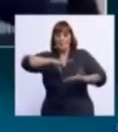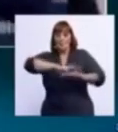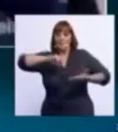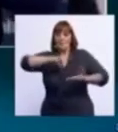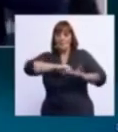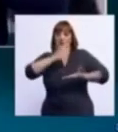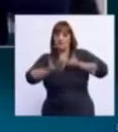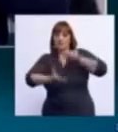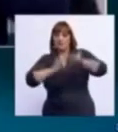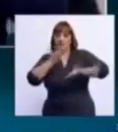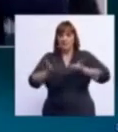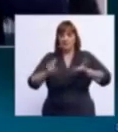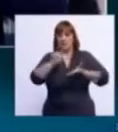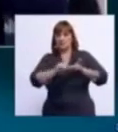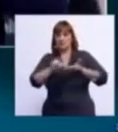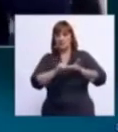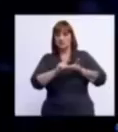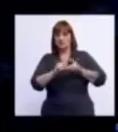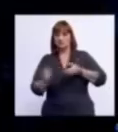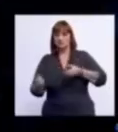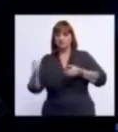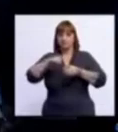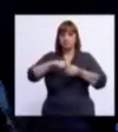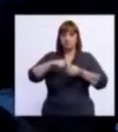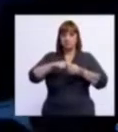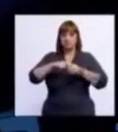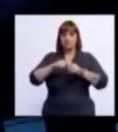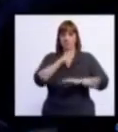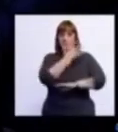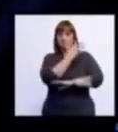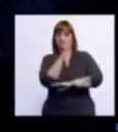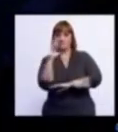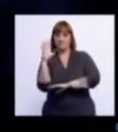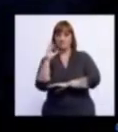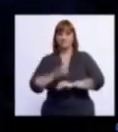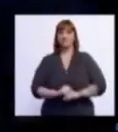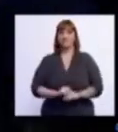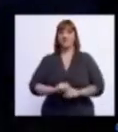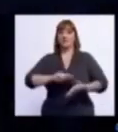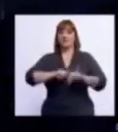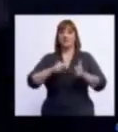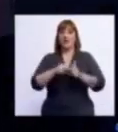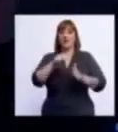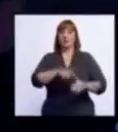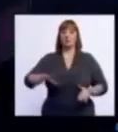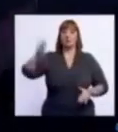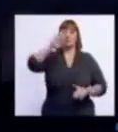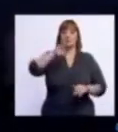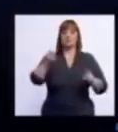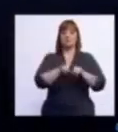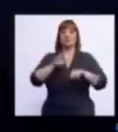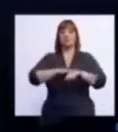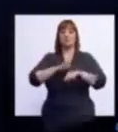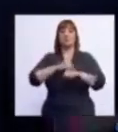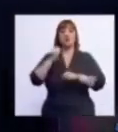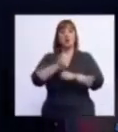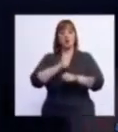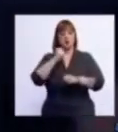tratamento de esgotos, recomposição de mata ciliar, e dizer ao Nordeste que vamos também fazer as